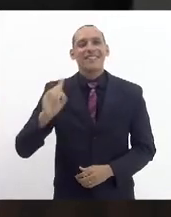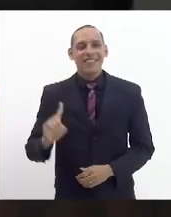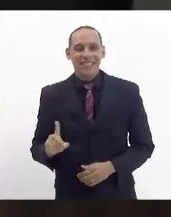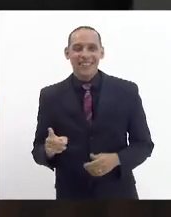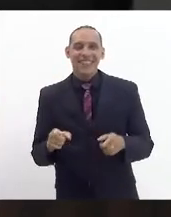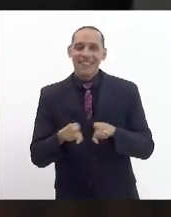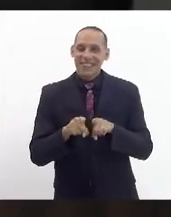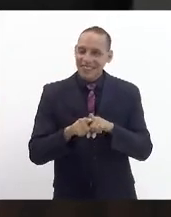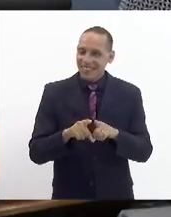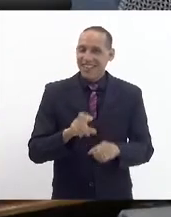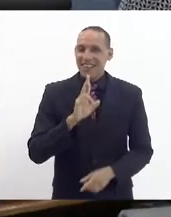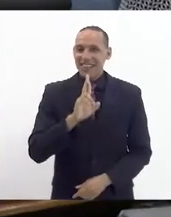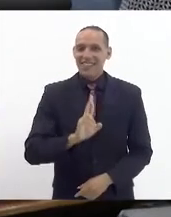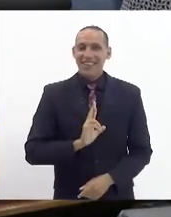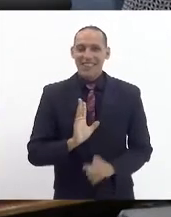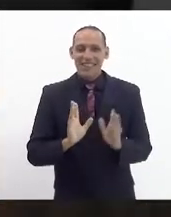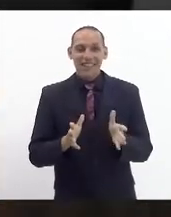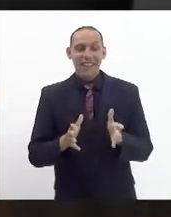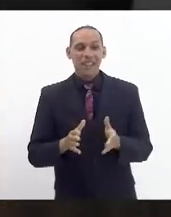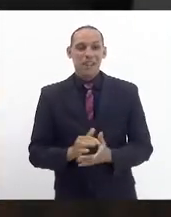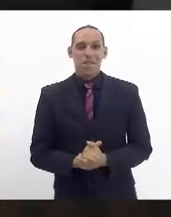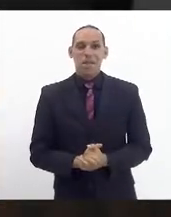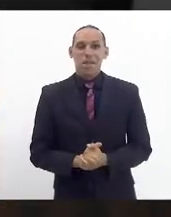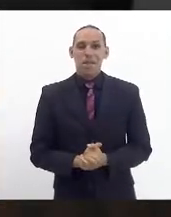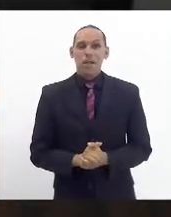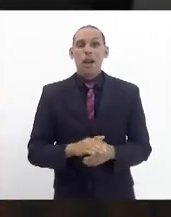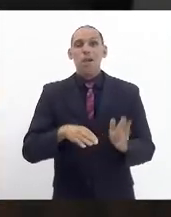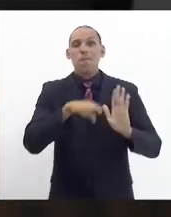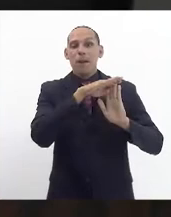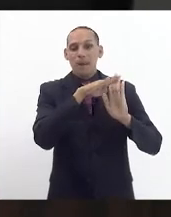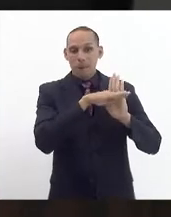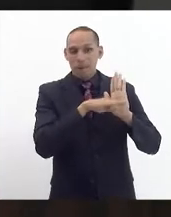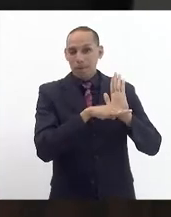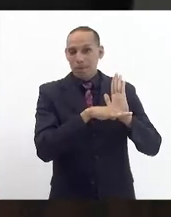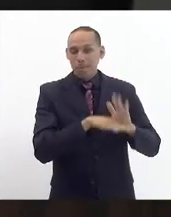também. Vamos à pauta.